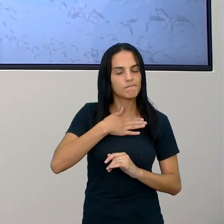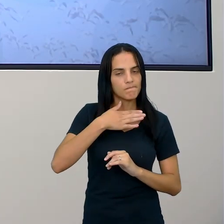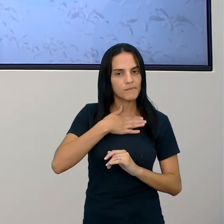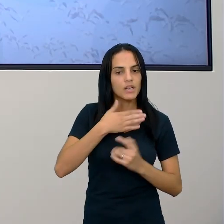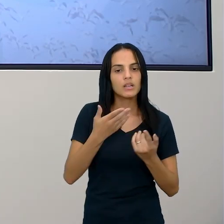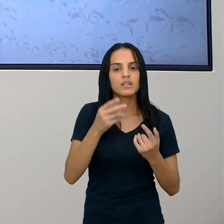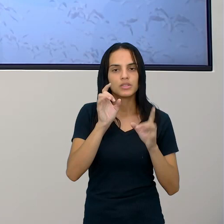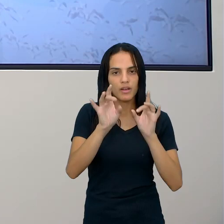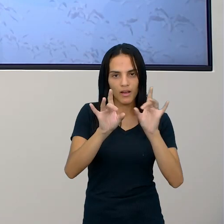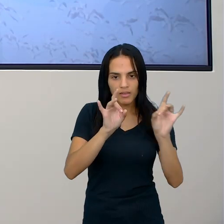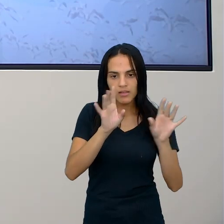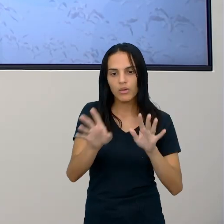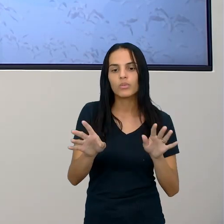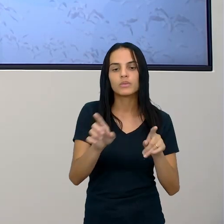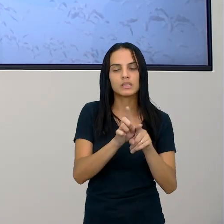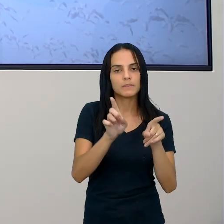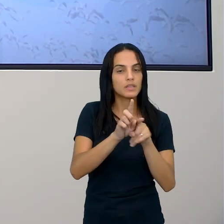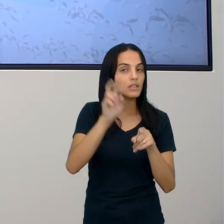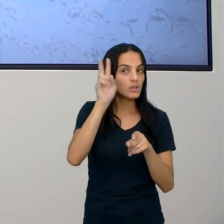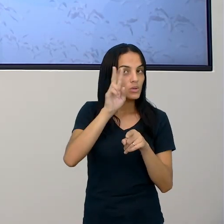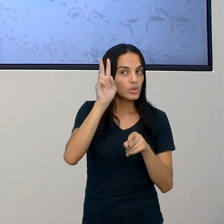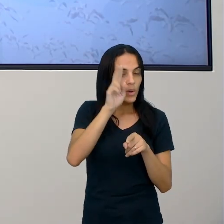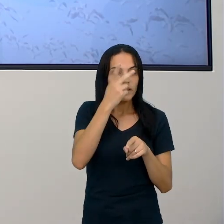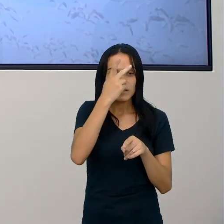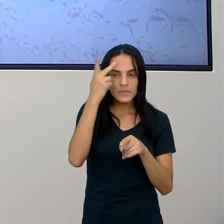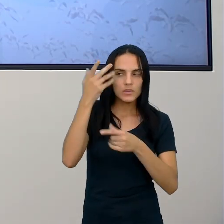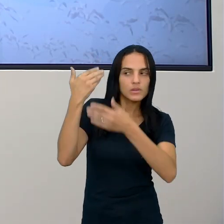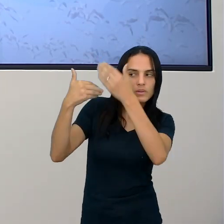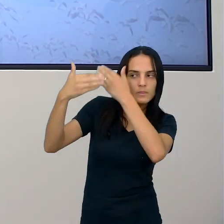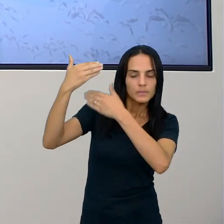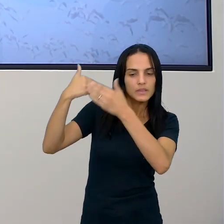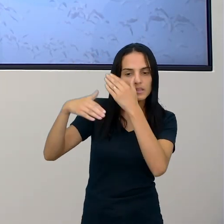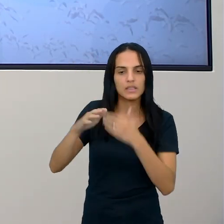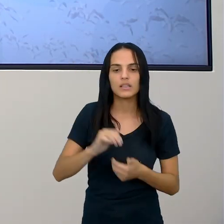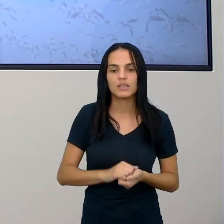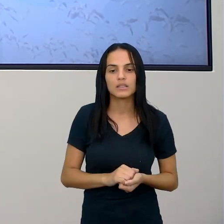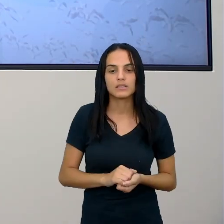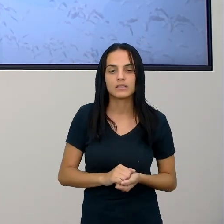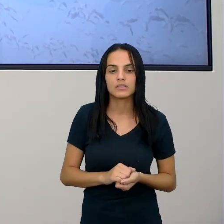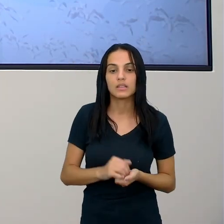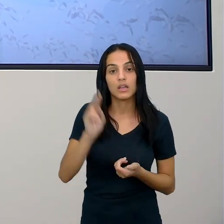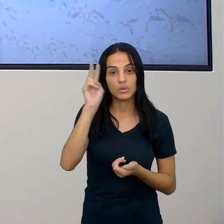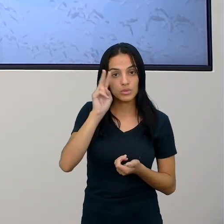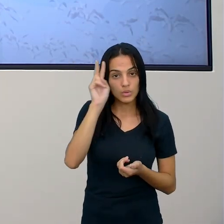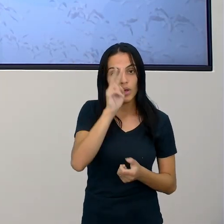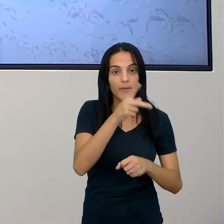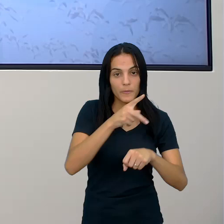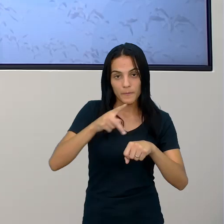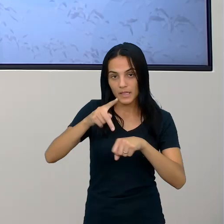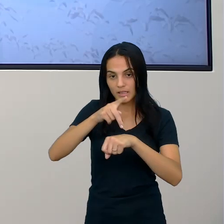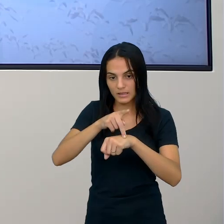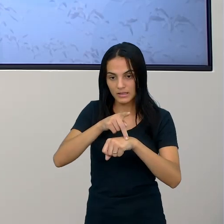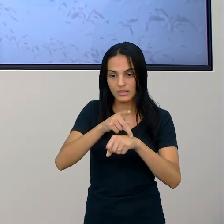da história dos nossos antepassados, da história do nosso país